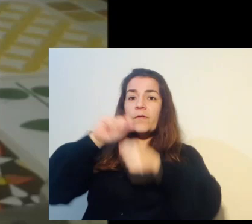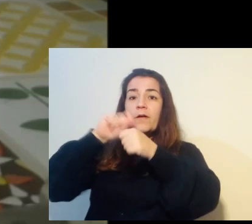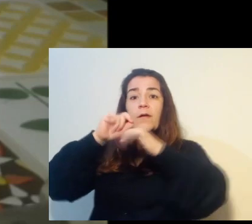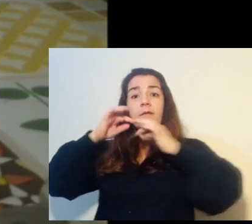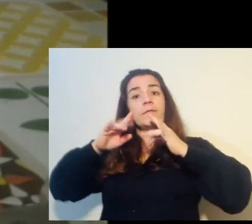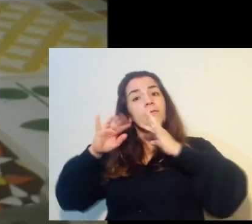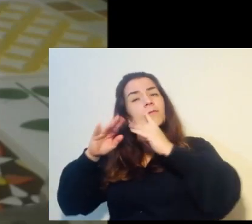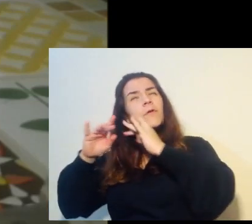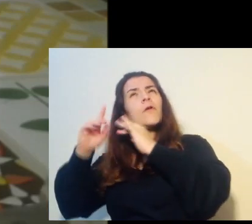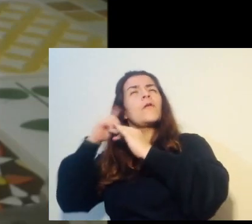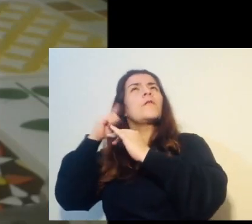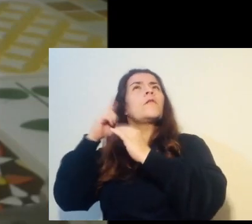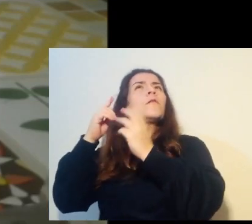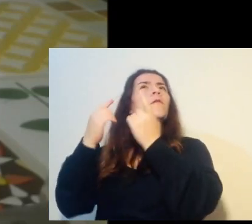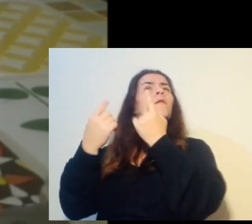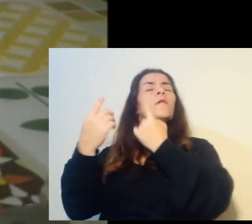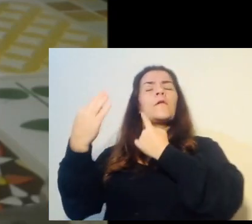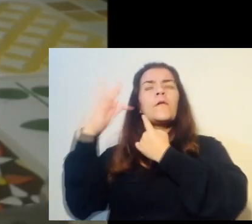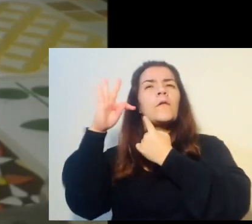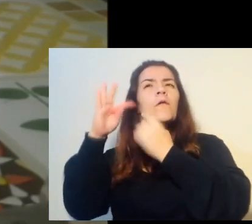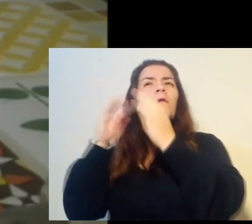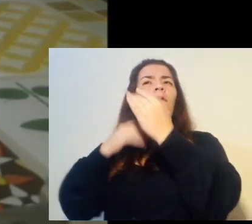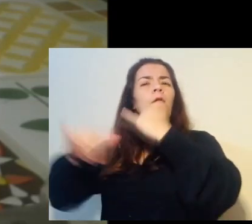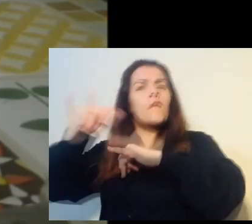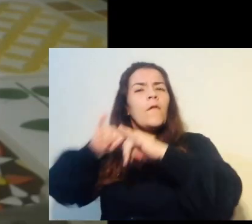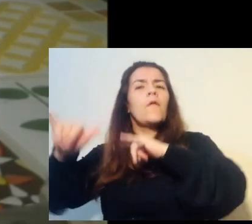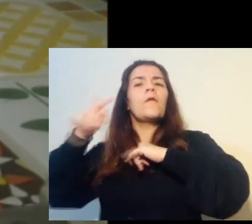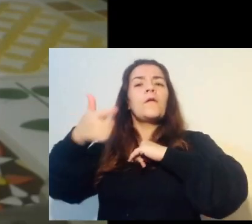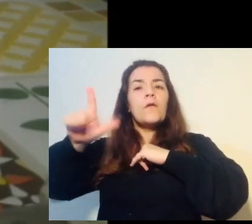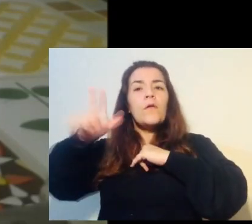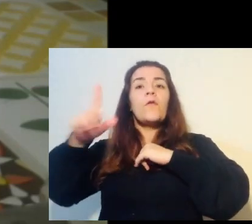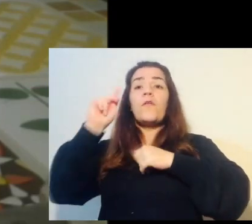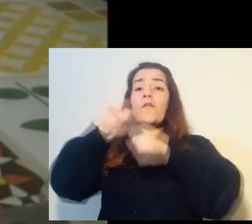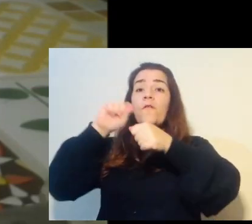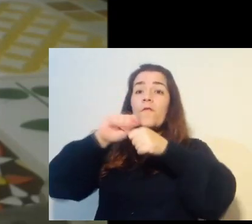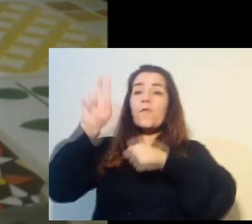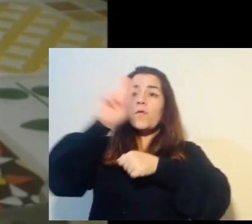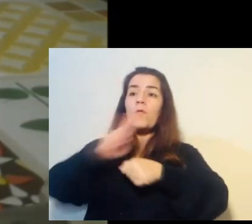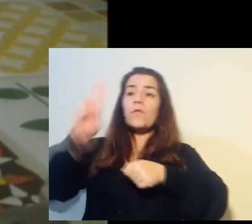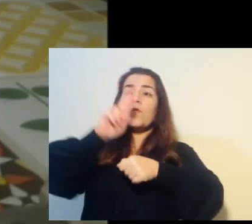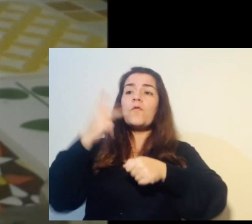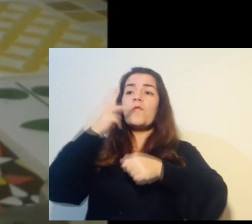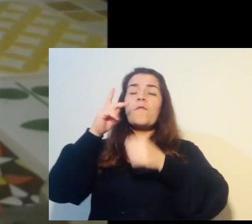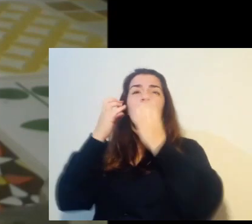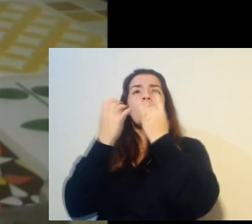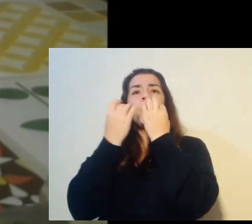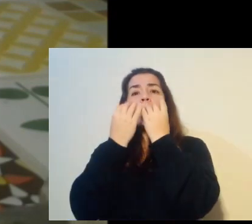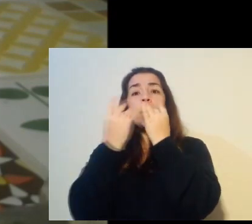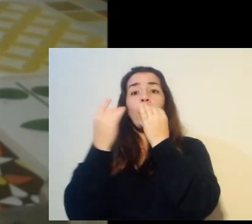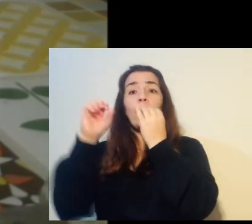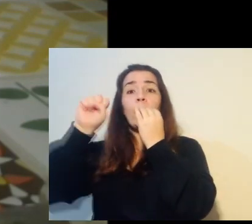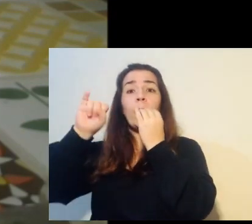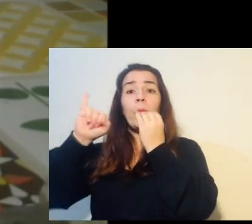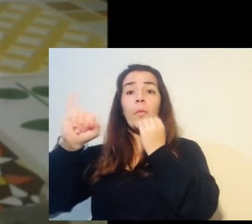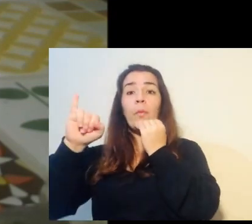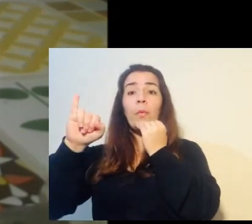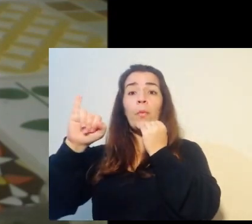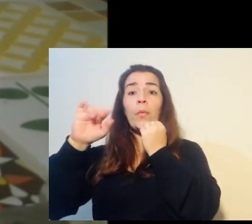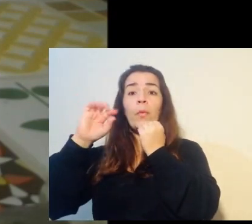e toca, e vai testando. Eu já dei uma testadinha antes de ligar, e já sei que ele vai estar em Si.